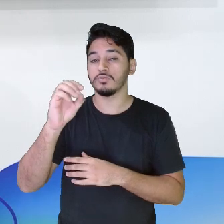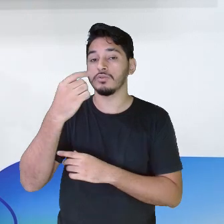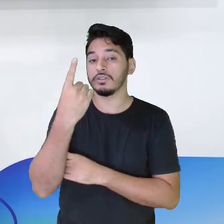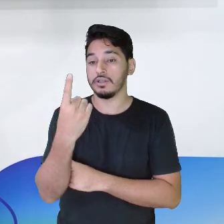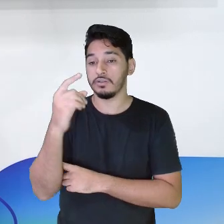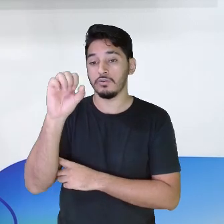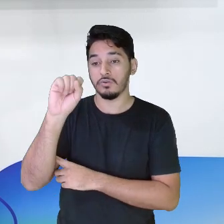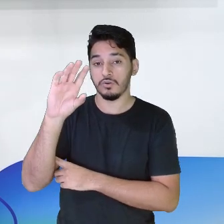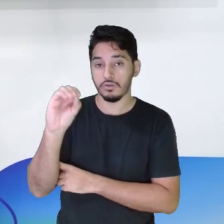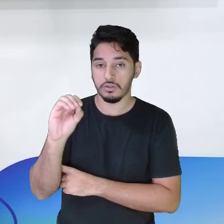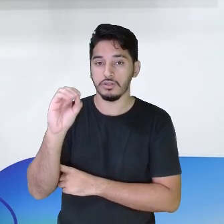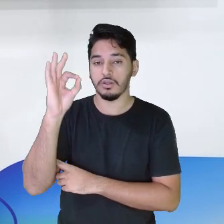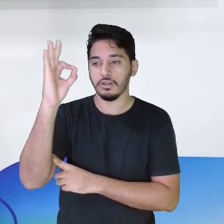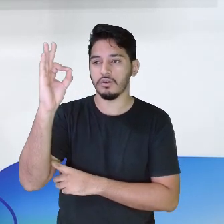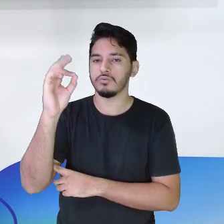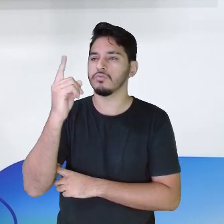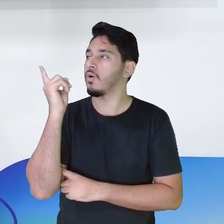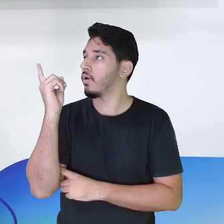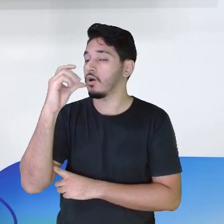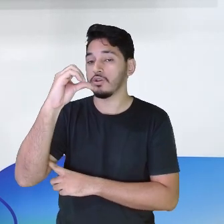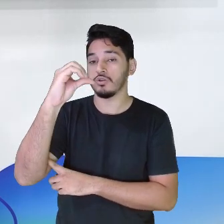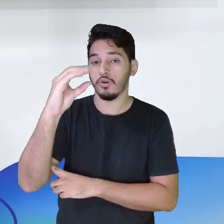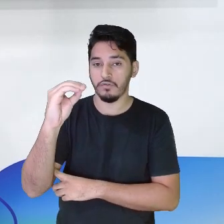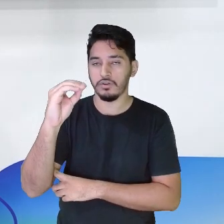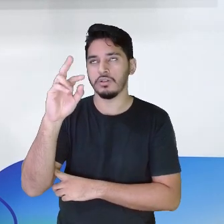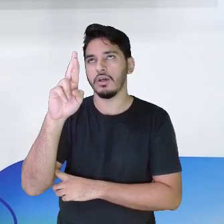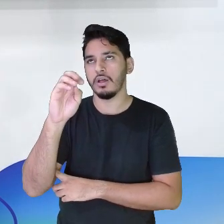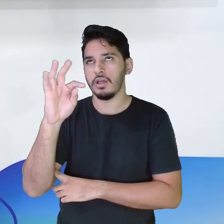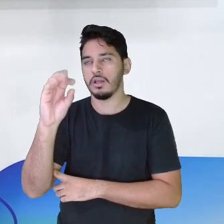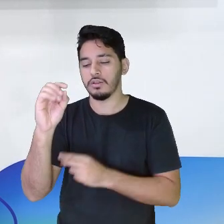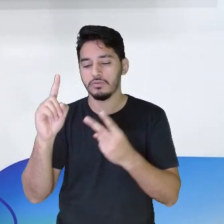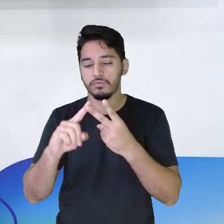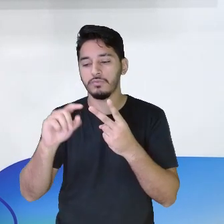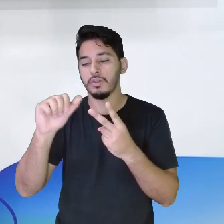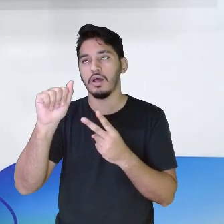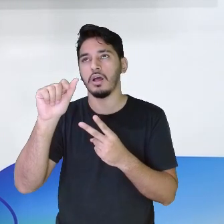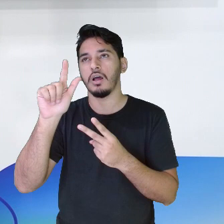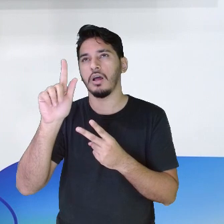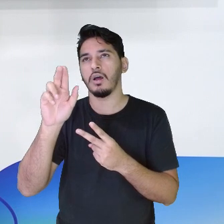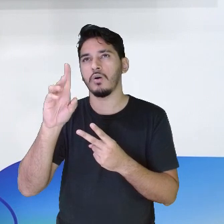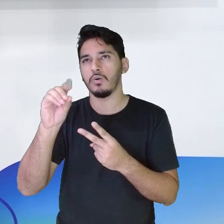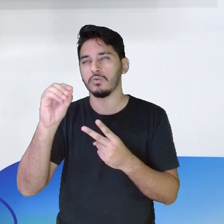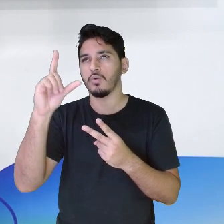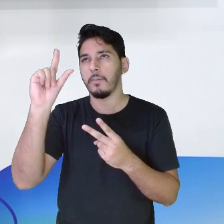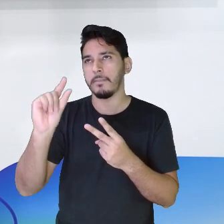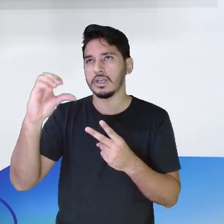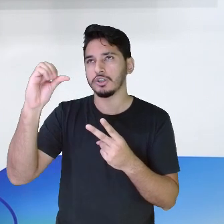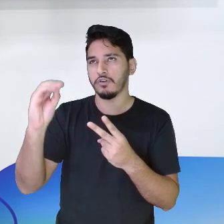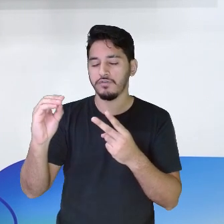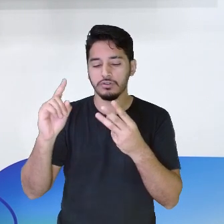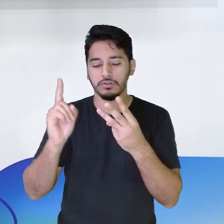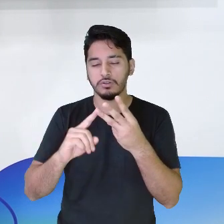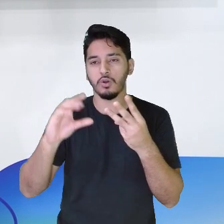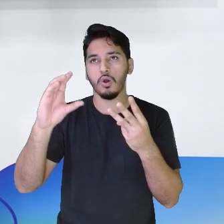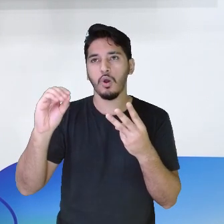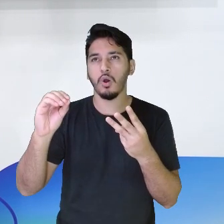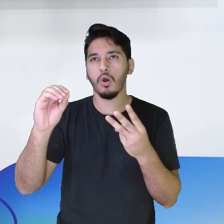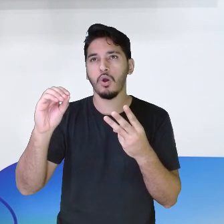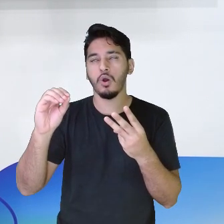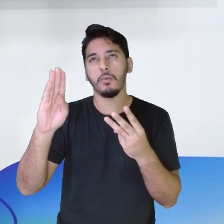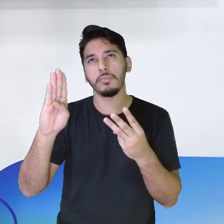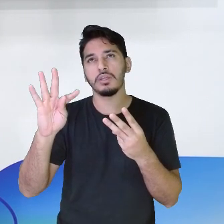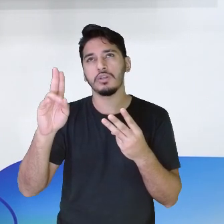180 graus. 90, ângulo reto. Agudo, menos de 90 graus.